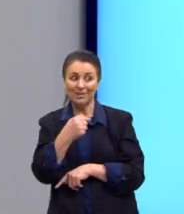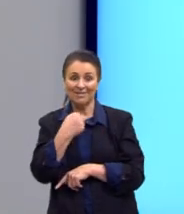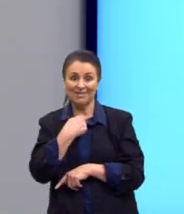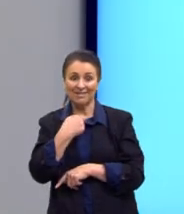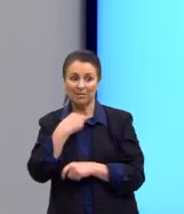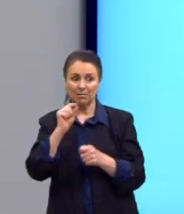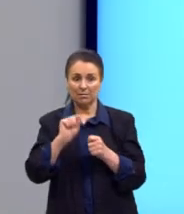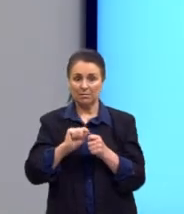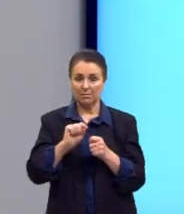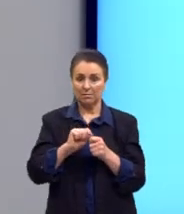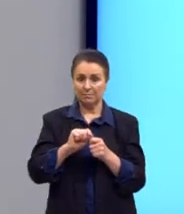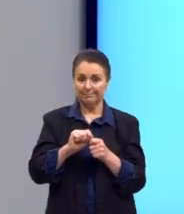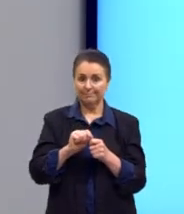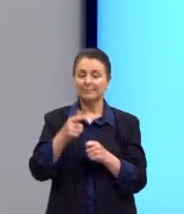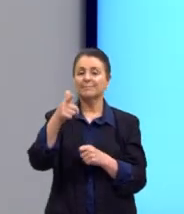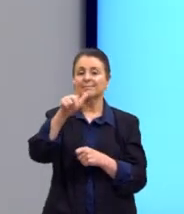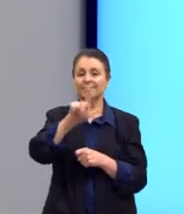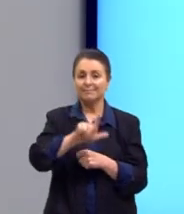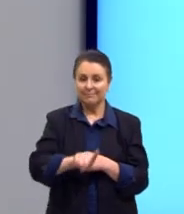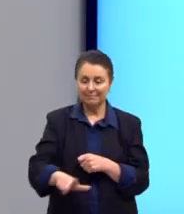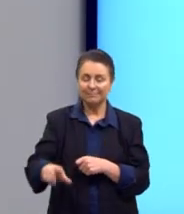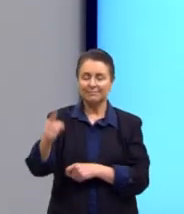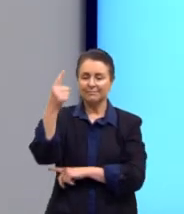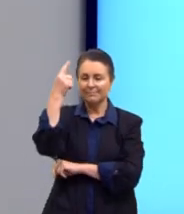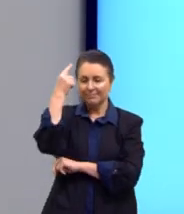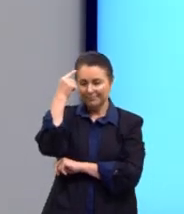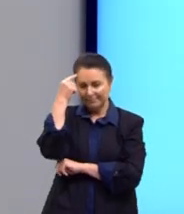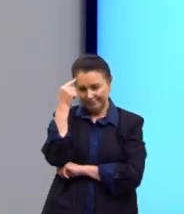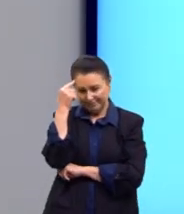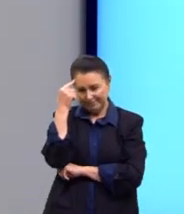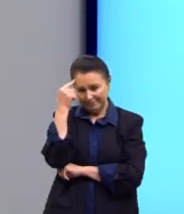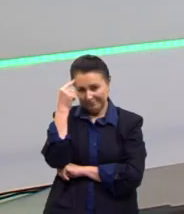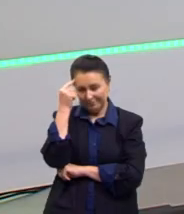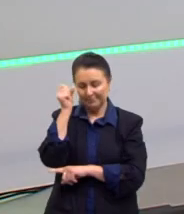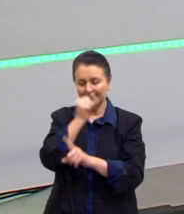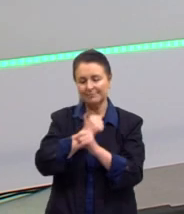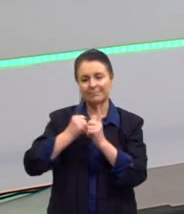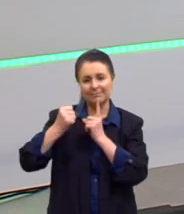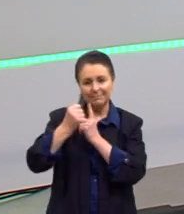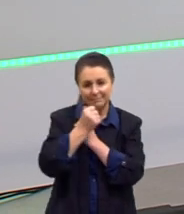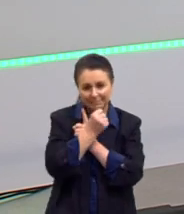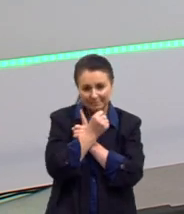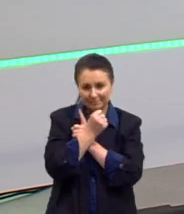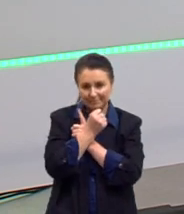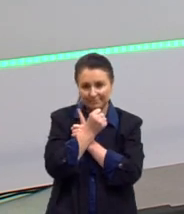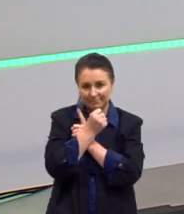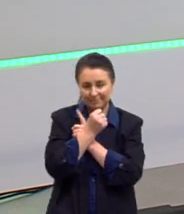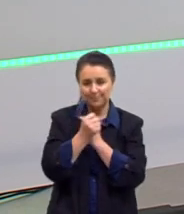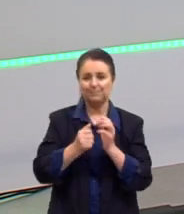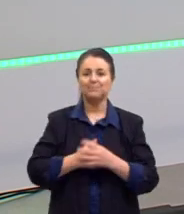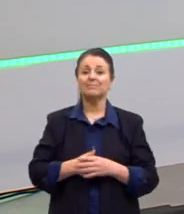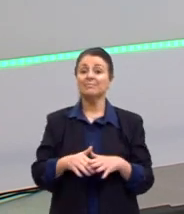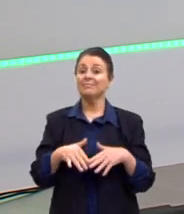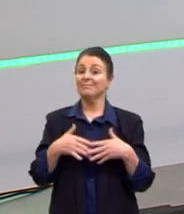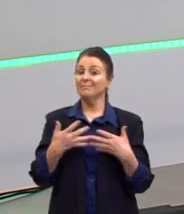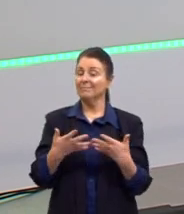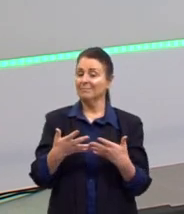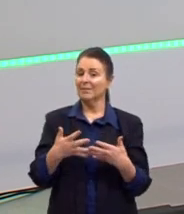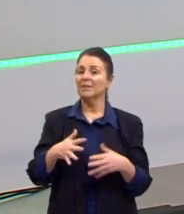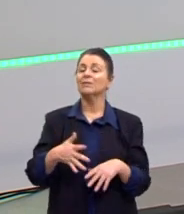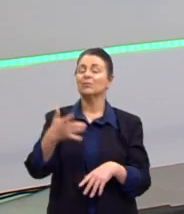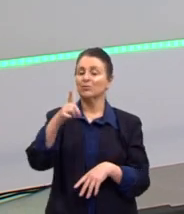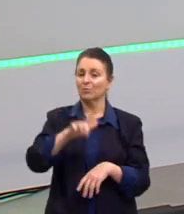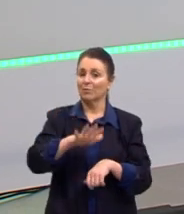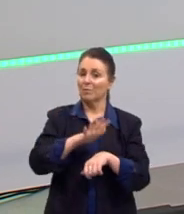eu faço de novo aqui uma reflexão sobre a sociedade e tudo mais né então mais